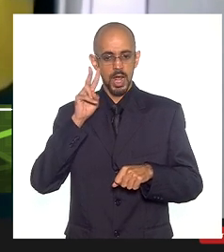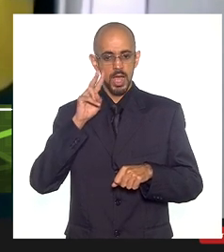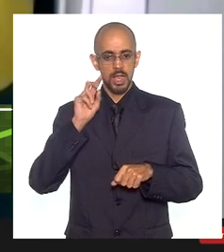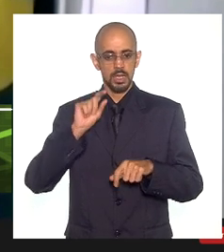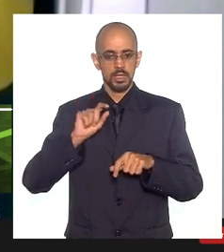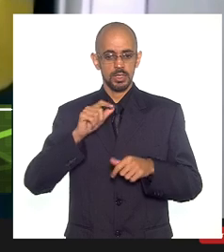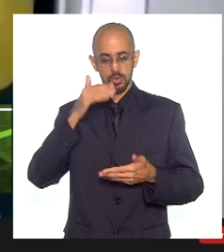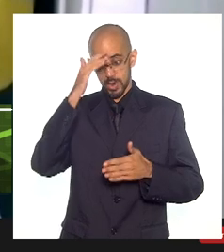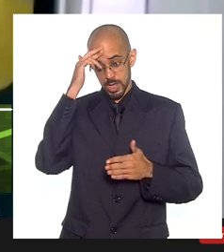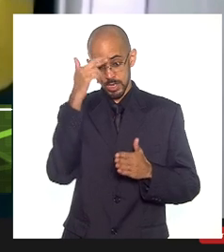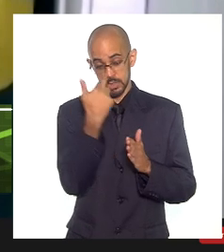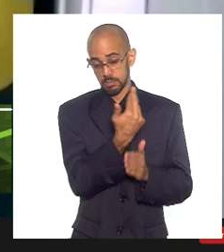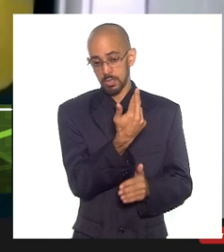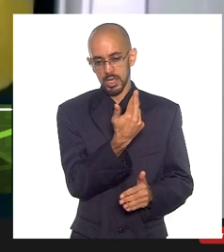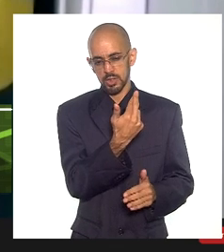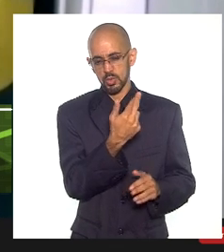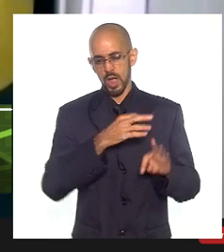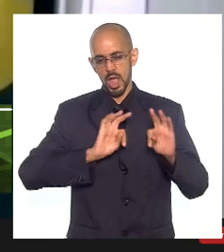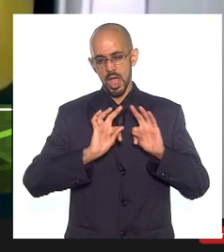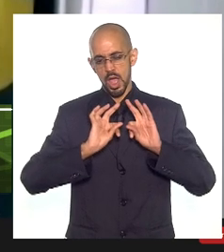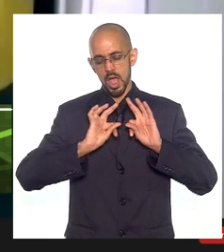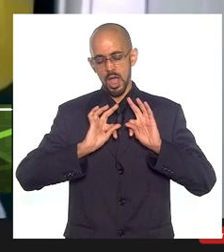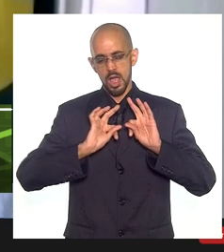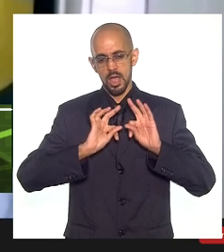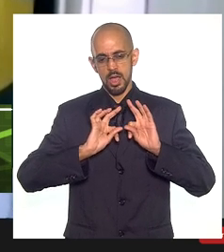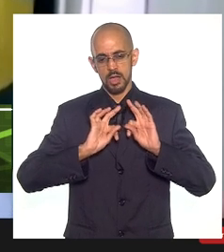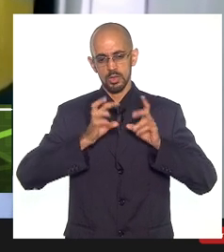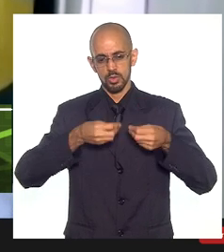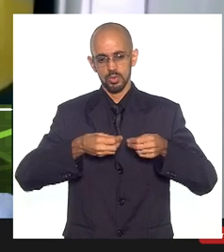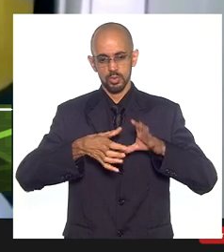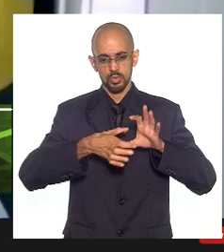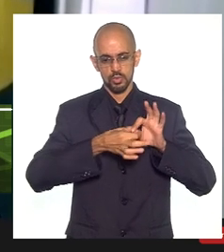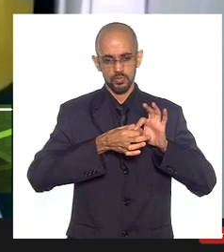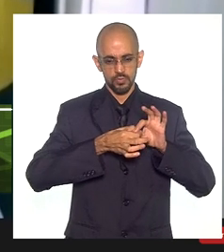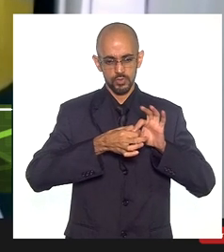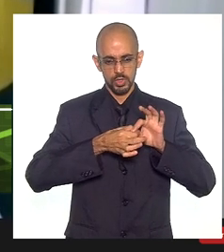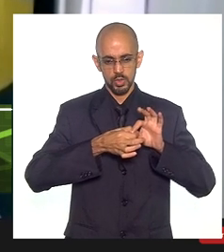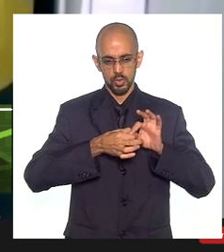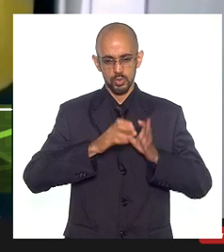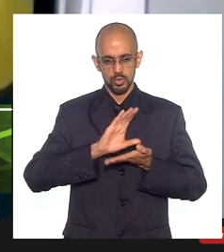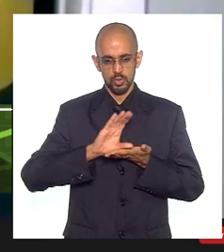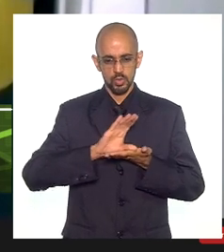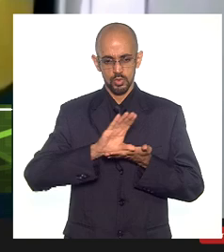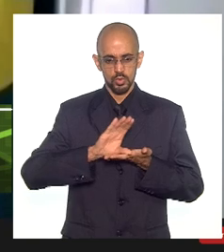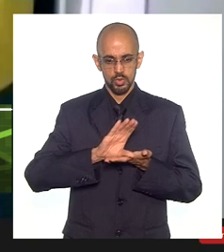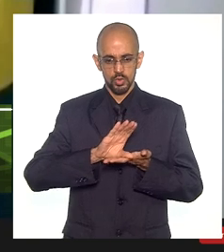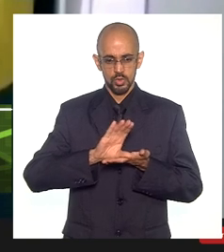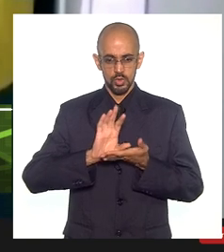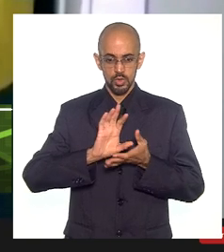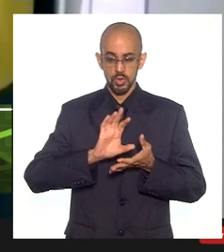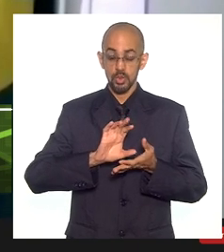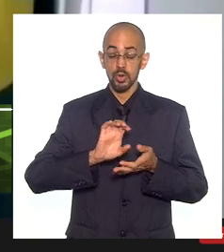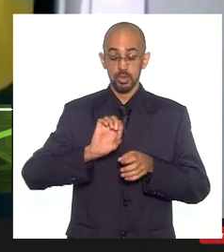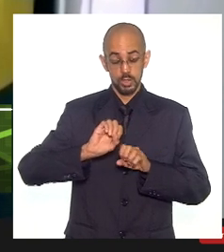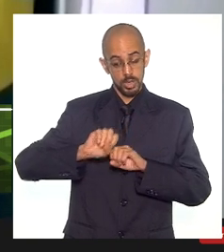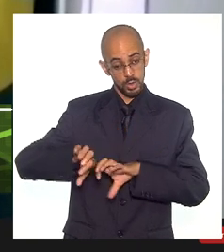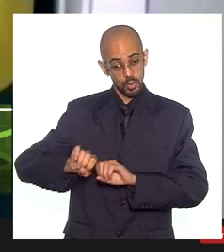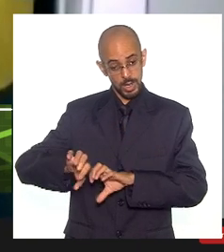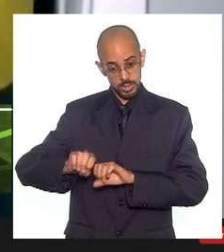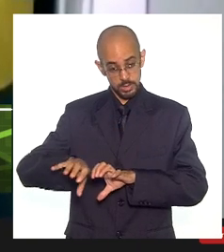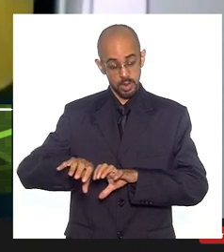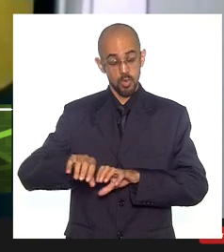da vinculação constitucional em relação ao orçamento da educação também abrange